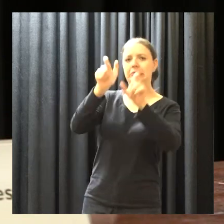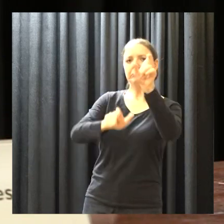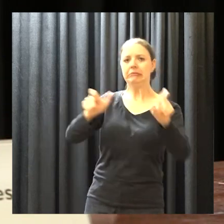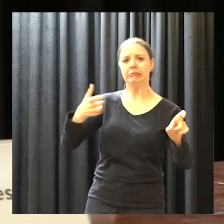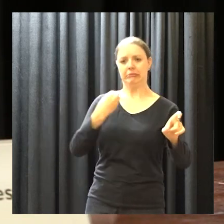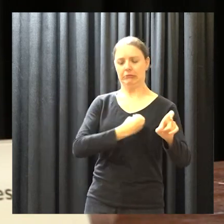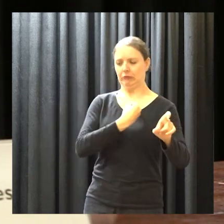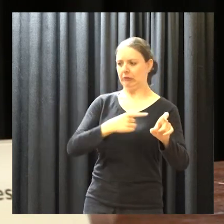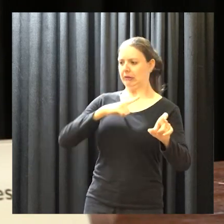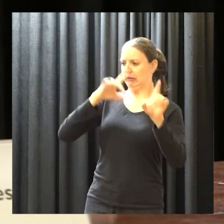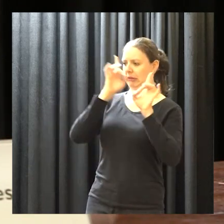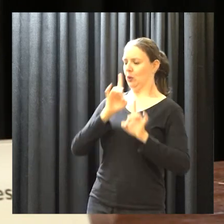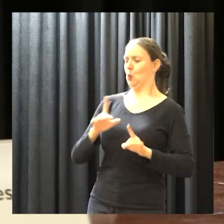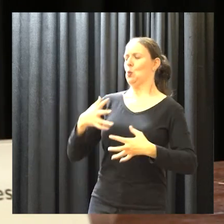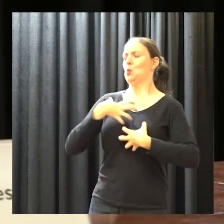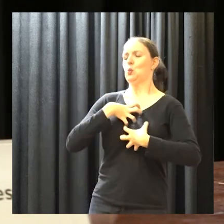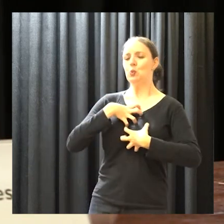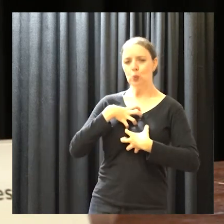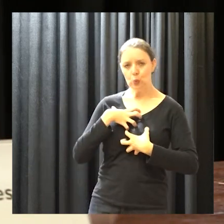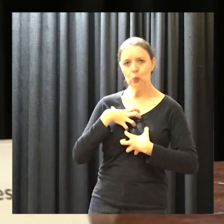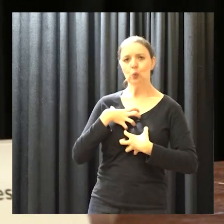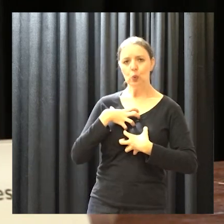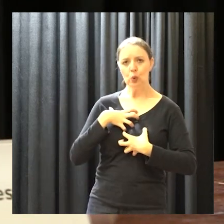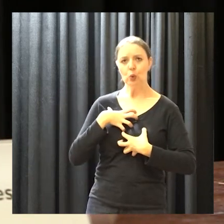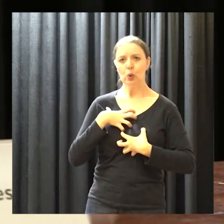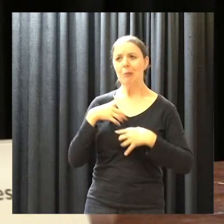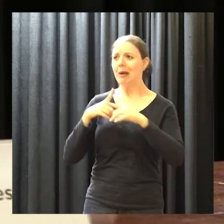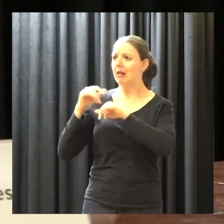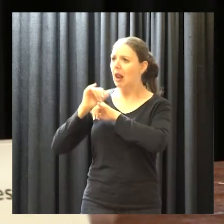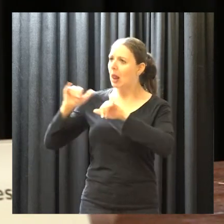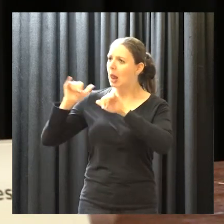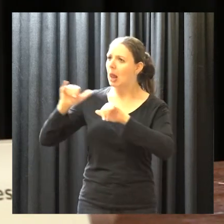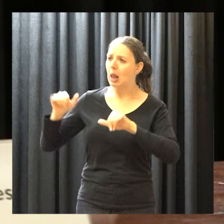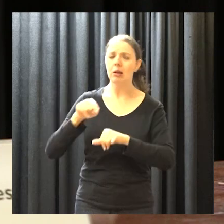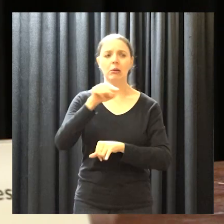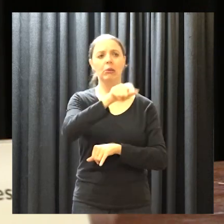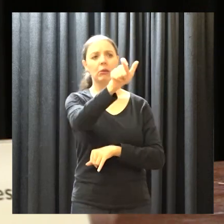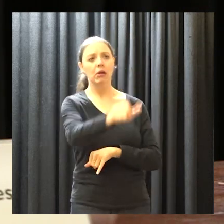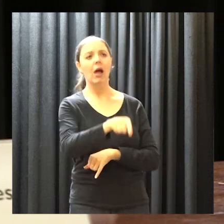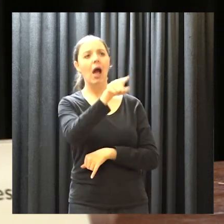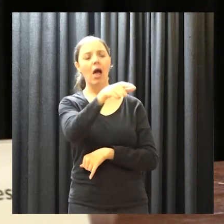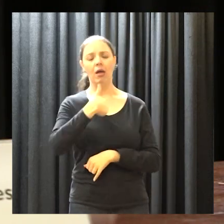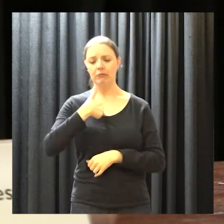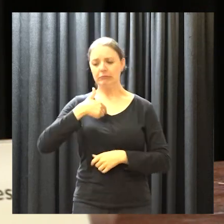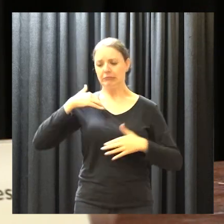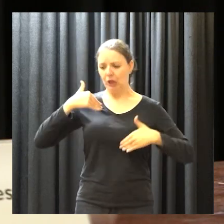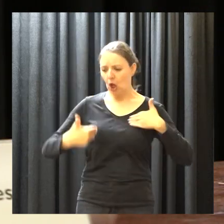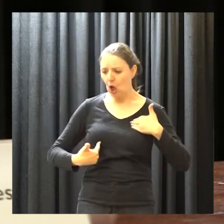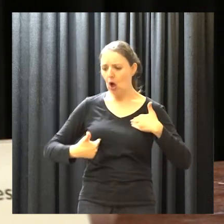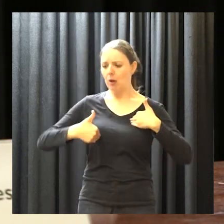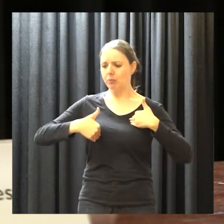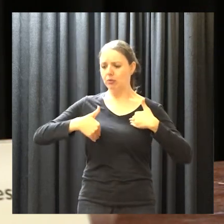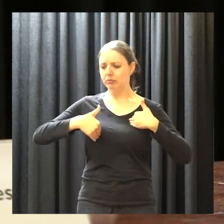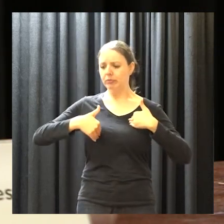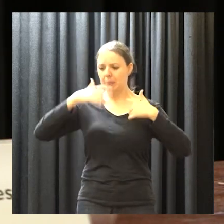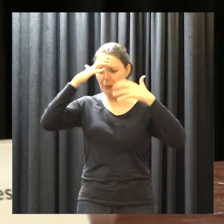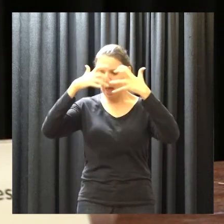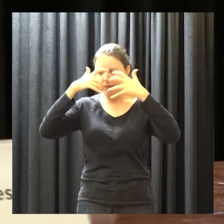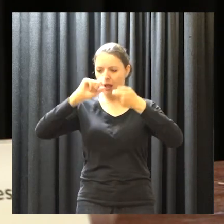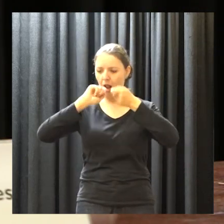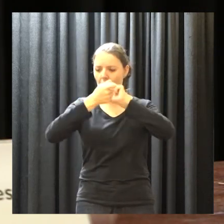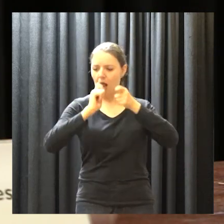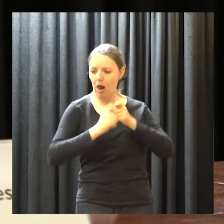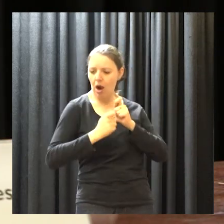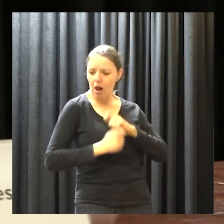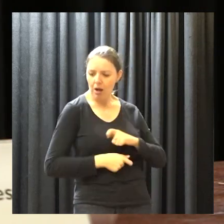tem corroborado para que essas busquem estratégias normalizadoras de seus corpos e mentes, ao invés